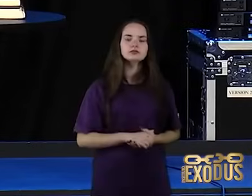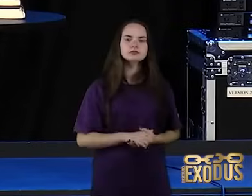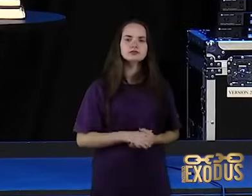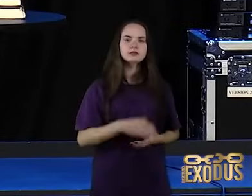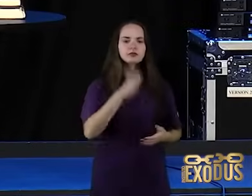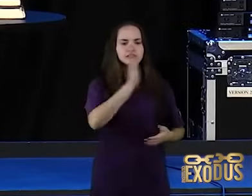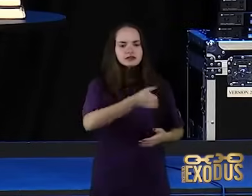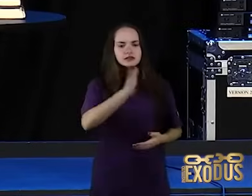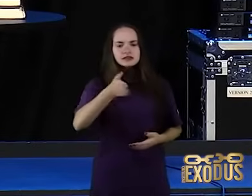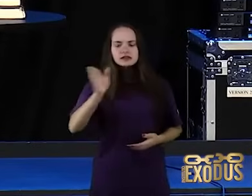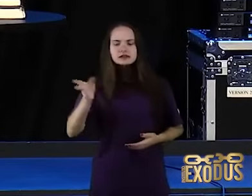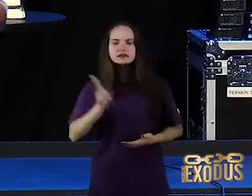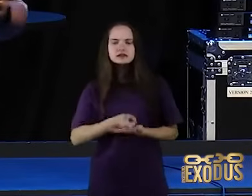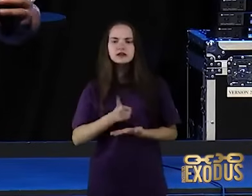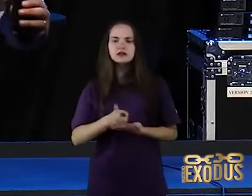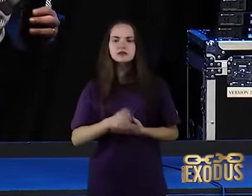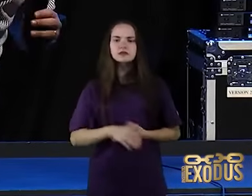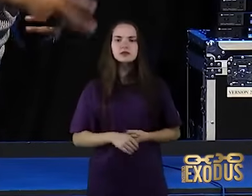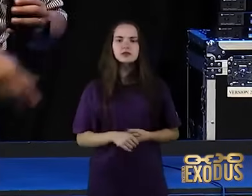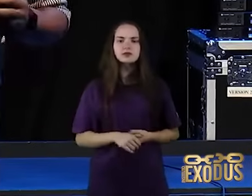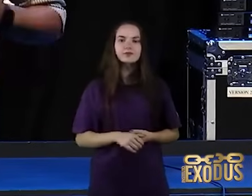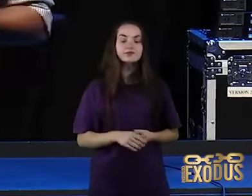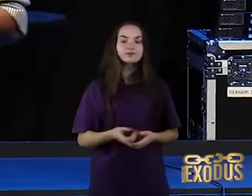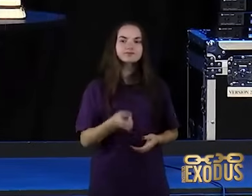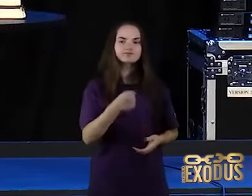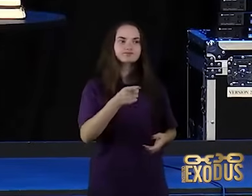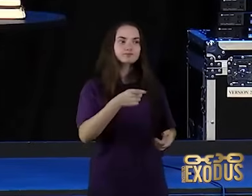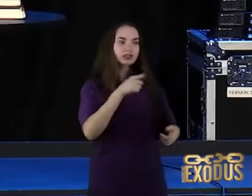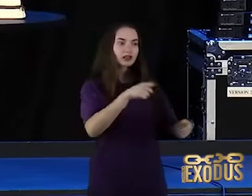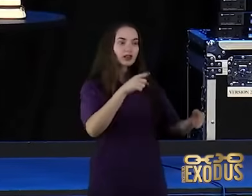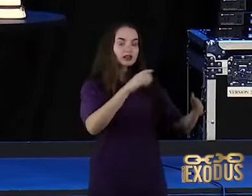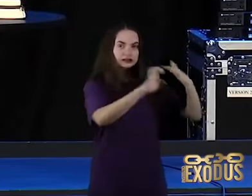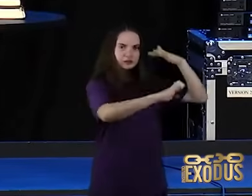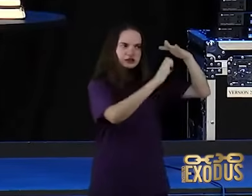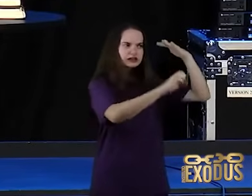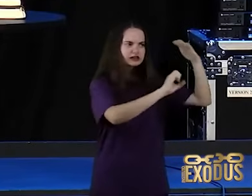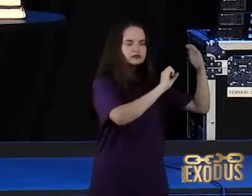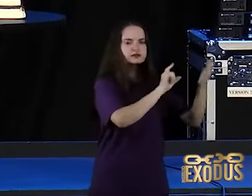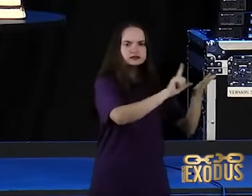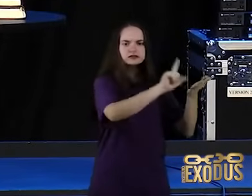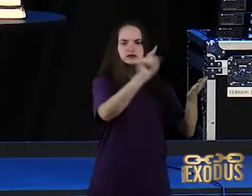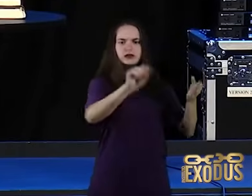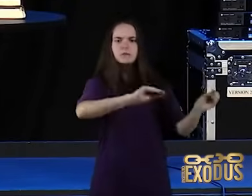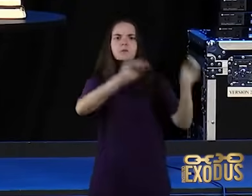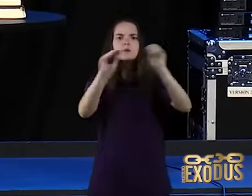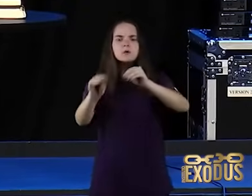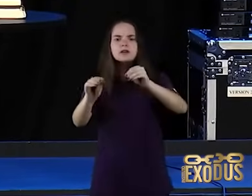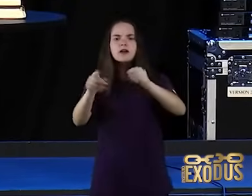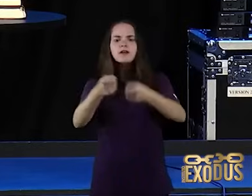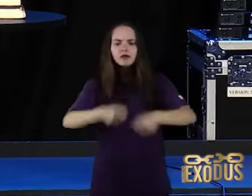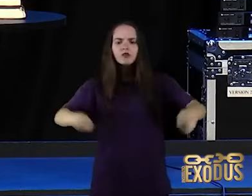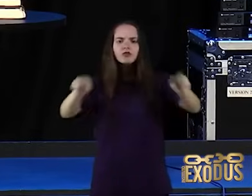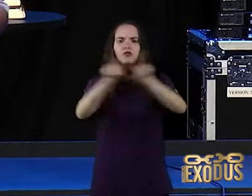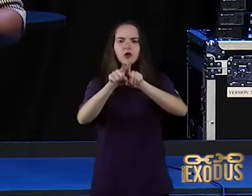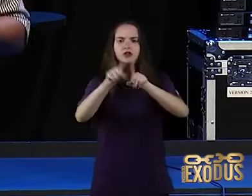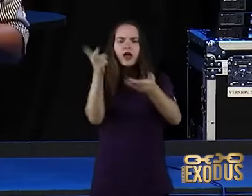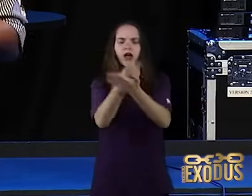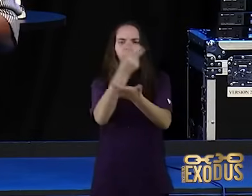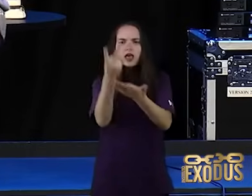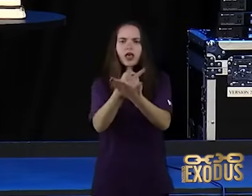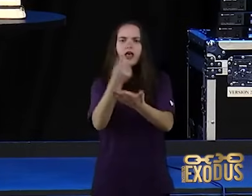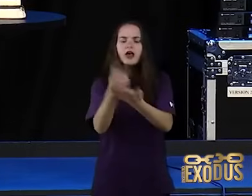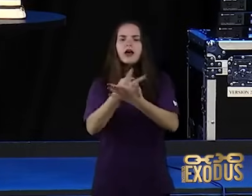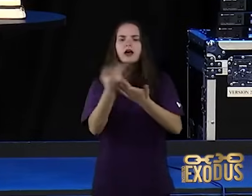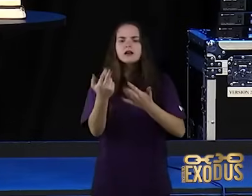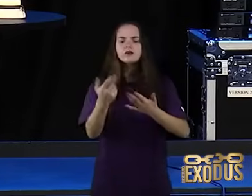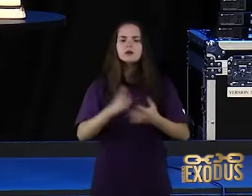cois na outra empresa ele faz a mesma coisa no outro negócio ele faz a mesma coisa então o que acontece nenhum